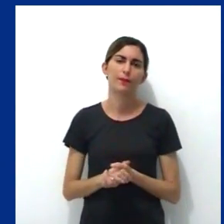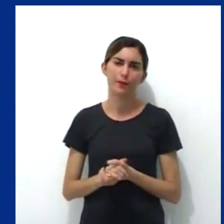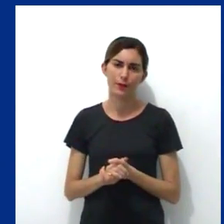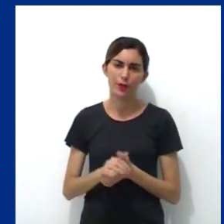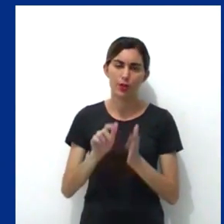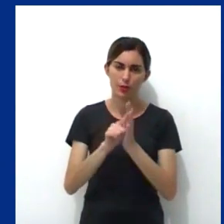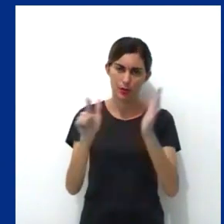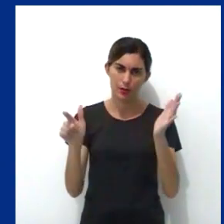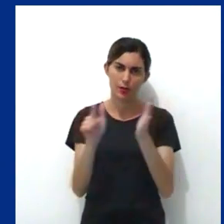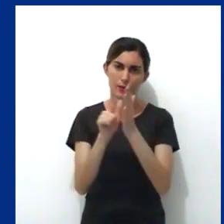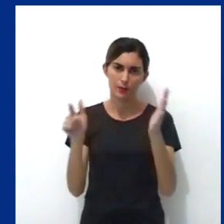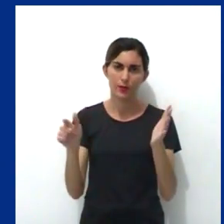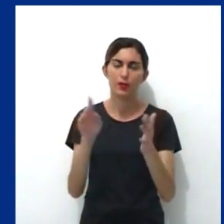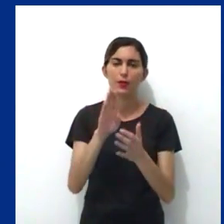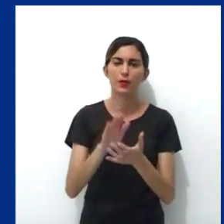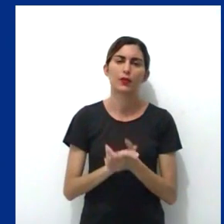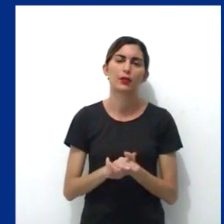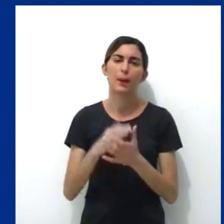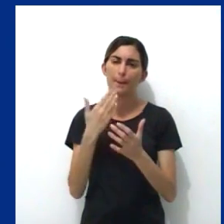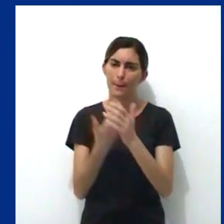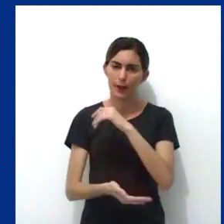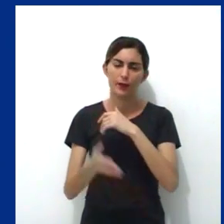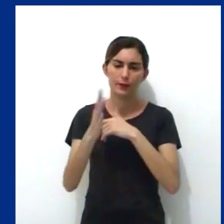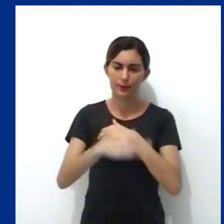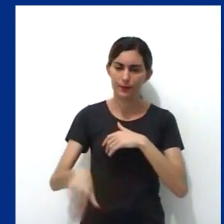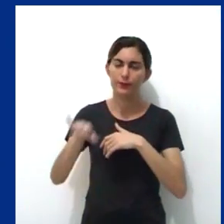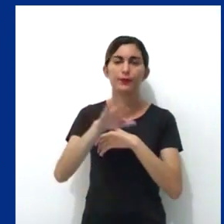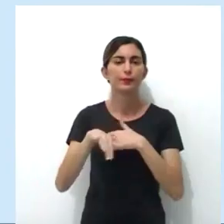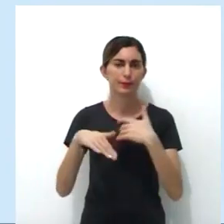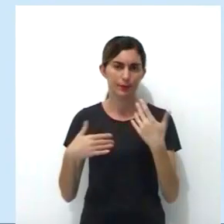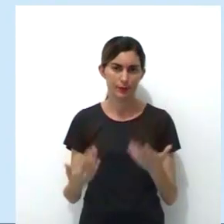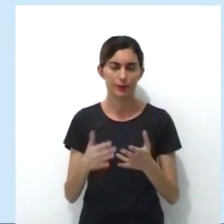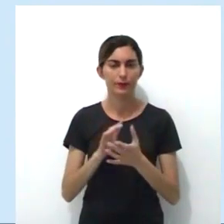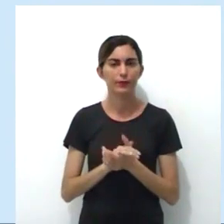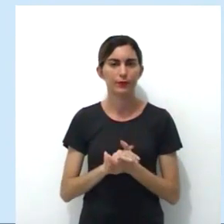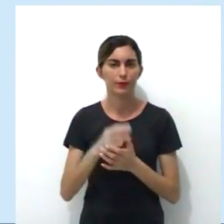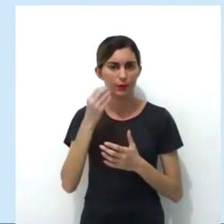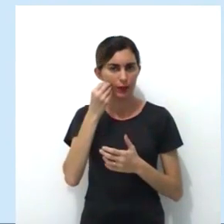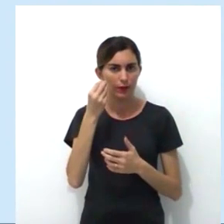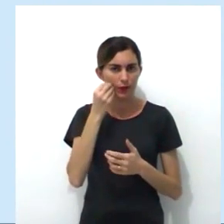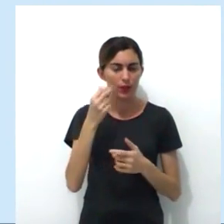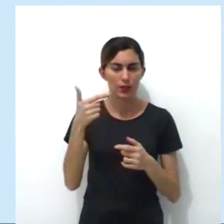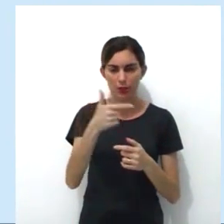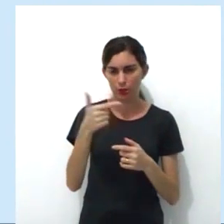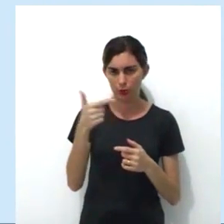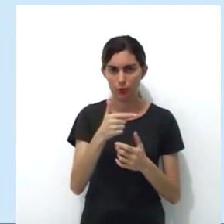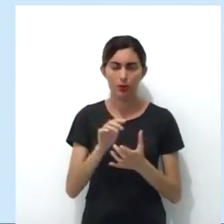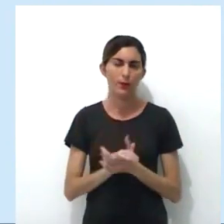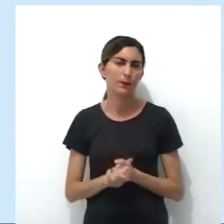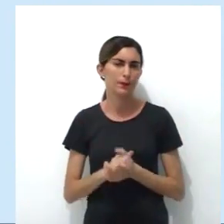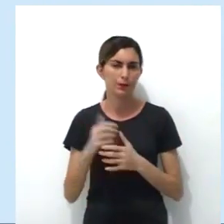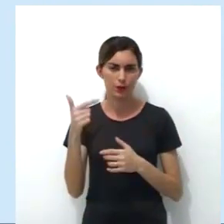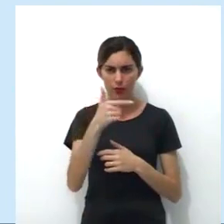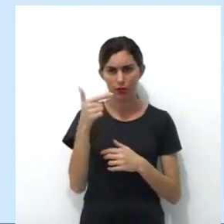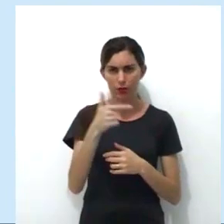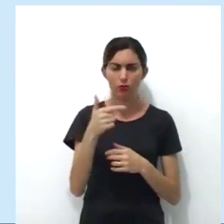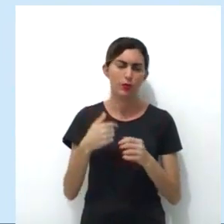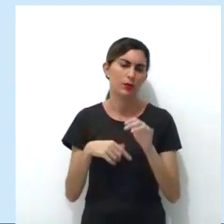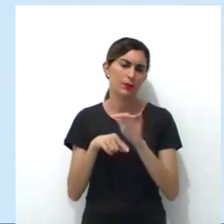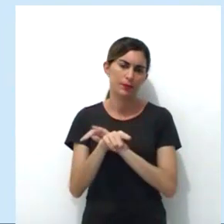que ele perca calor para o ambiente. Então, a nossa resposta seria qual? Você já sabe? A